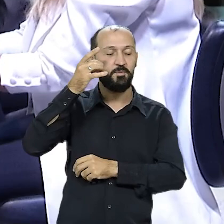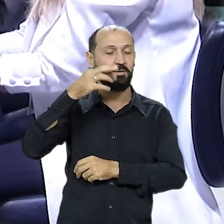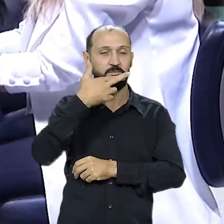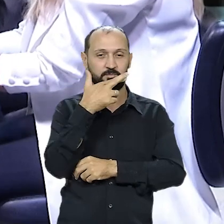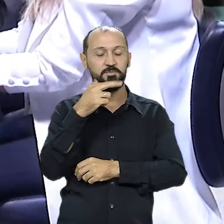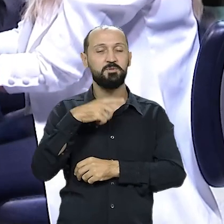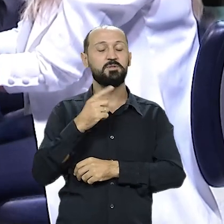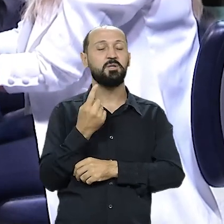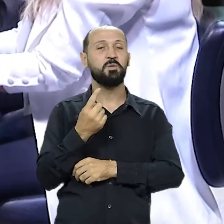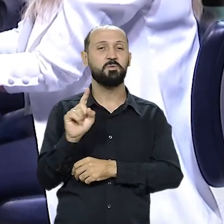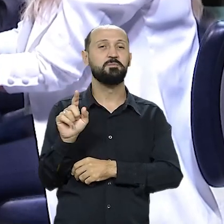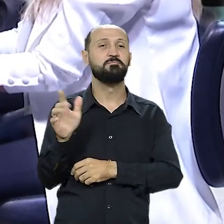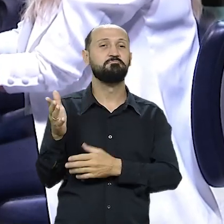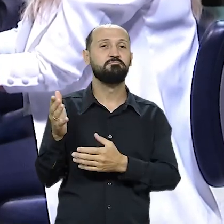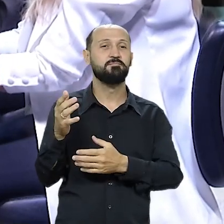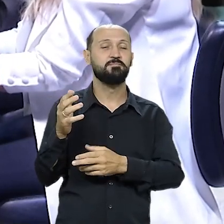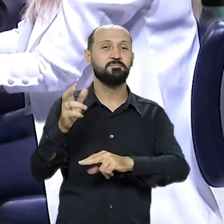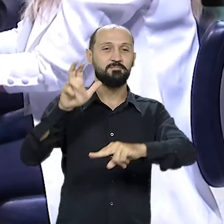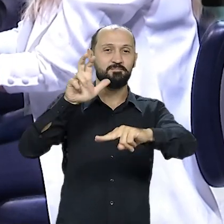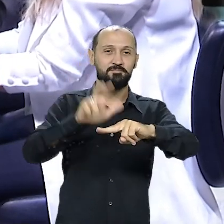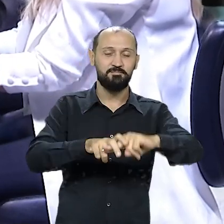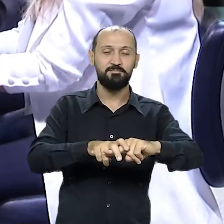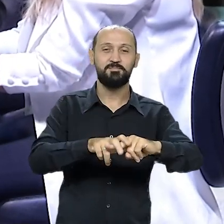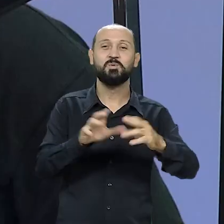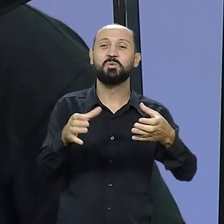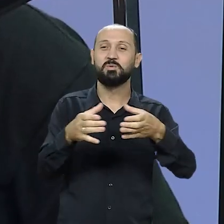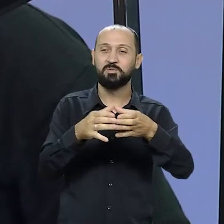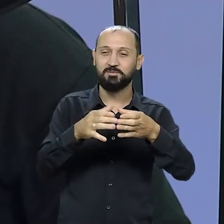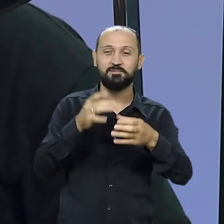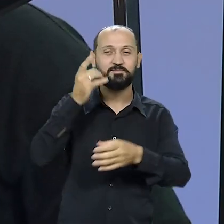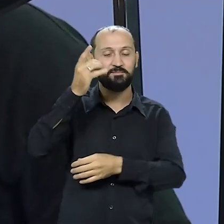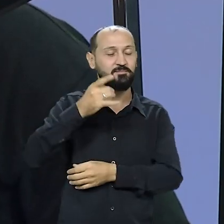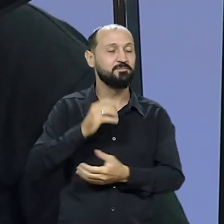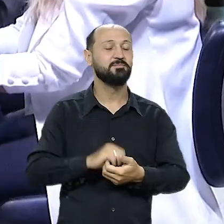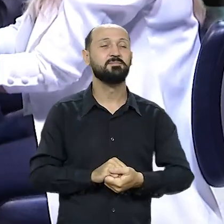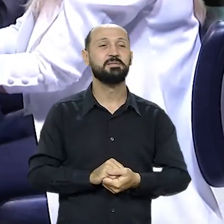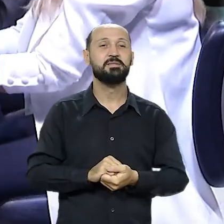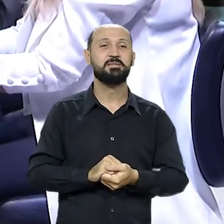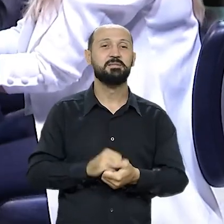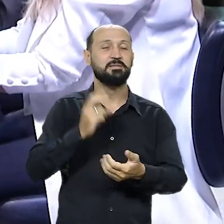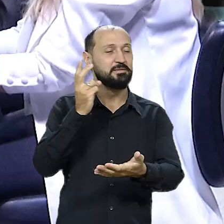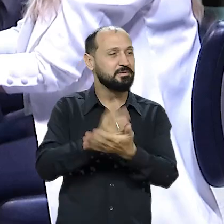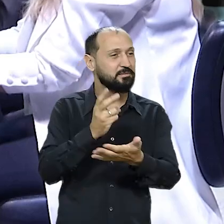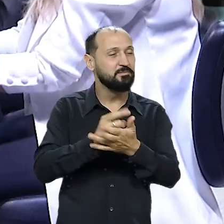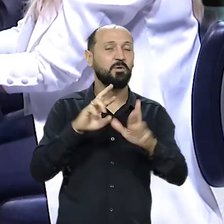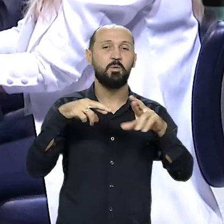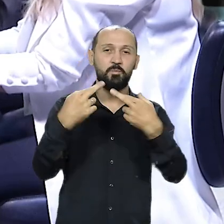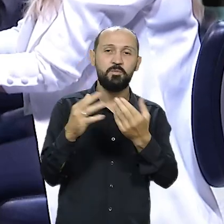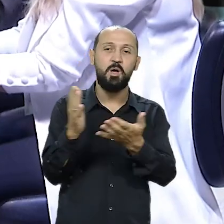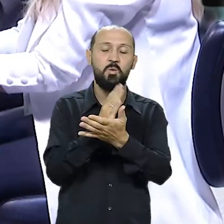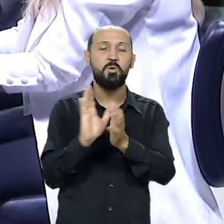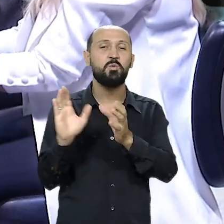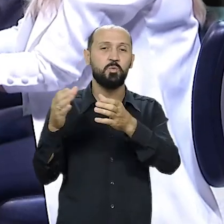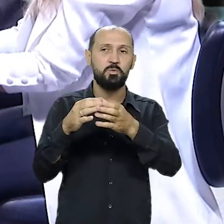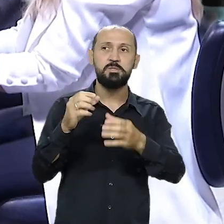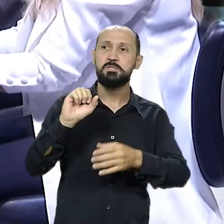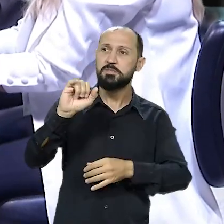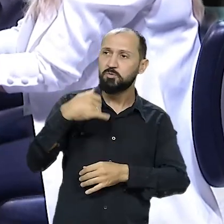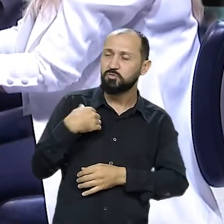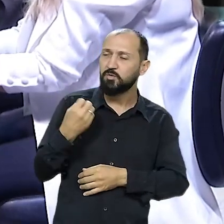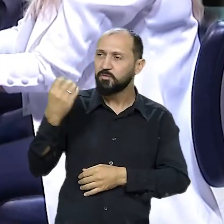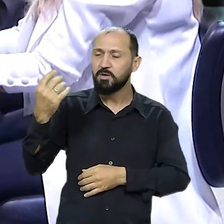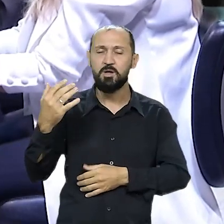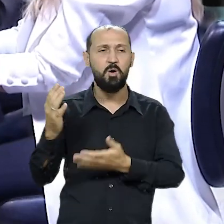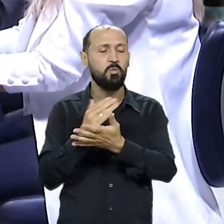gente tem uma cadeira... titular lá na frente parlamentar, né, deputado? Então, toda vez que tem reunião, tem alguém do Girolando, se eu